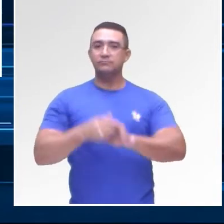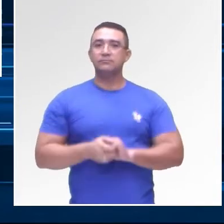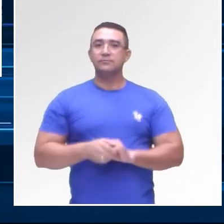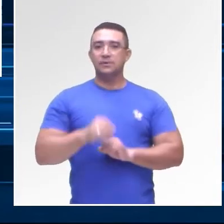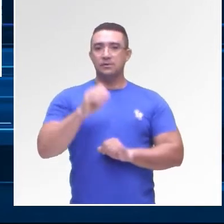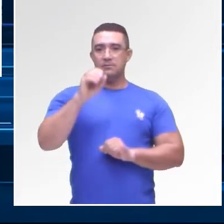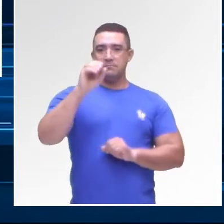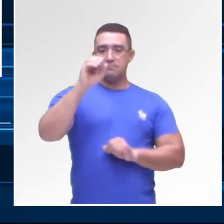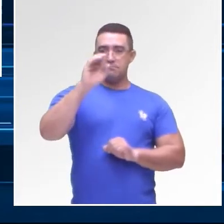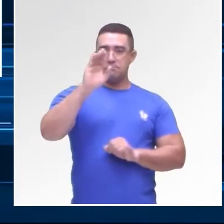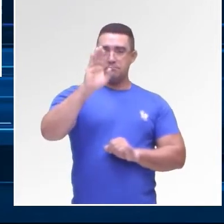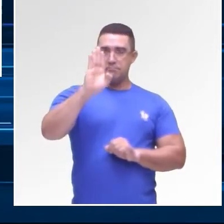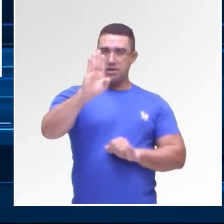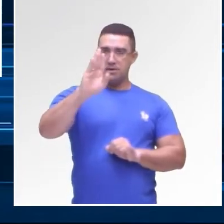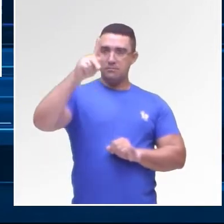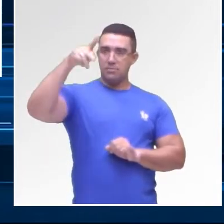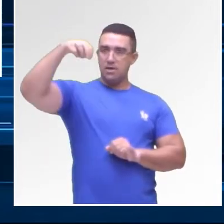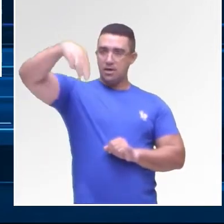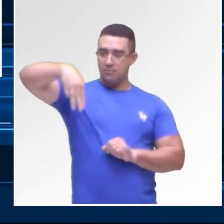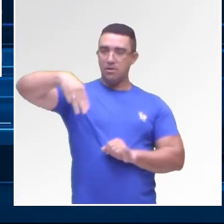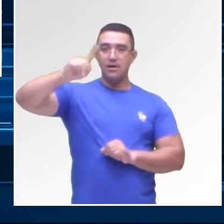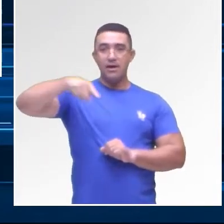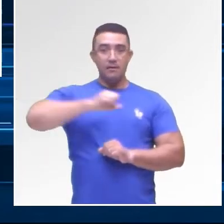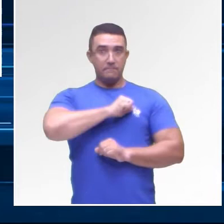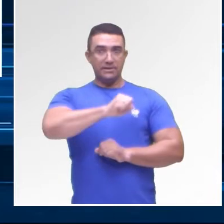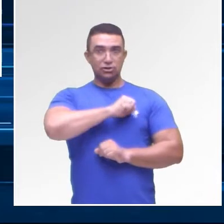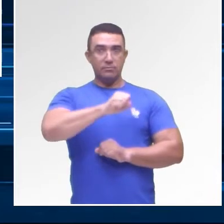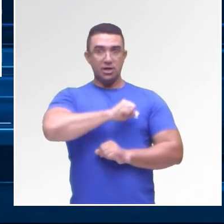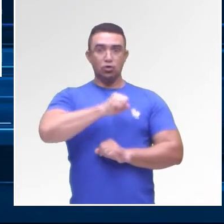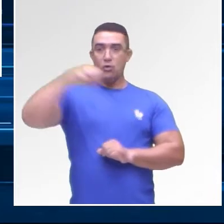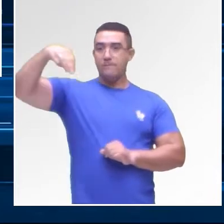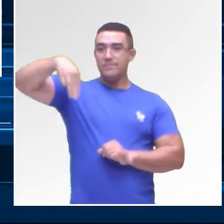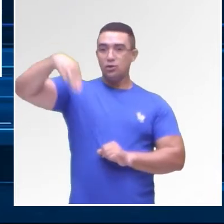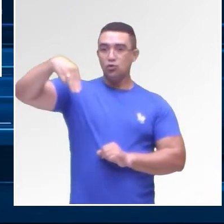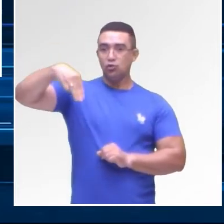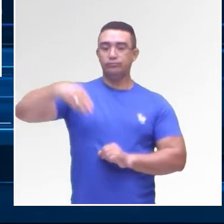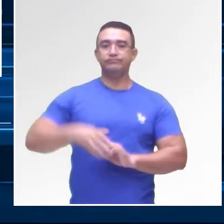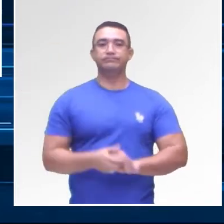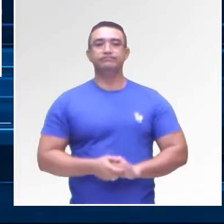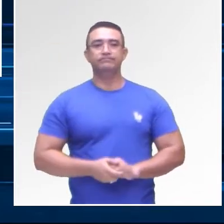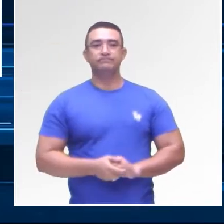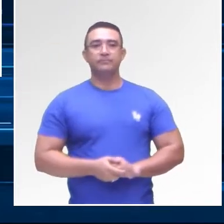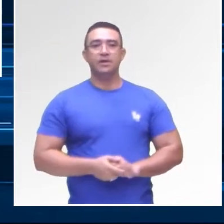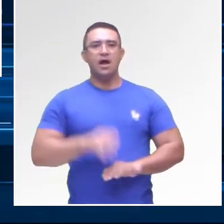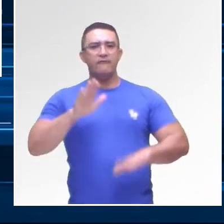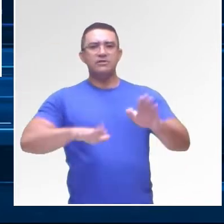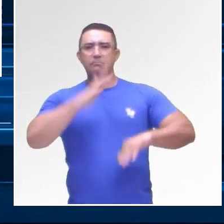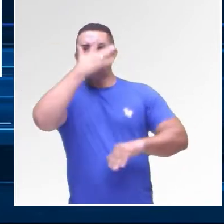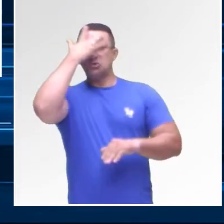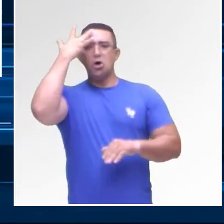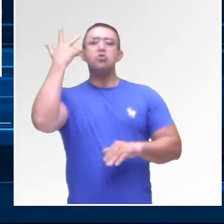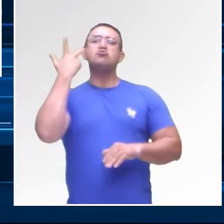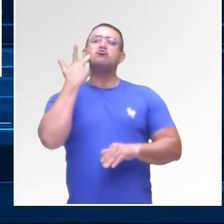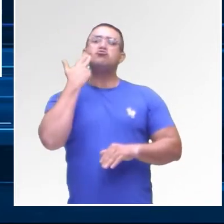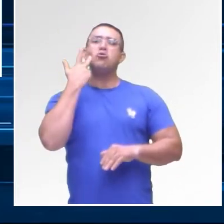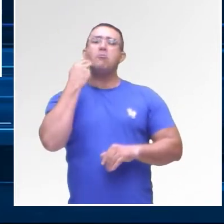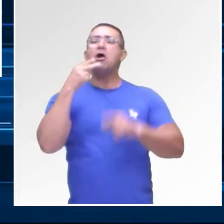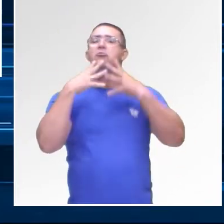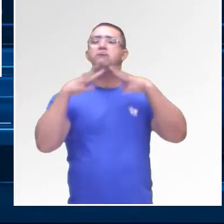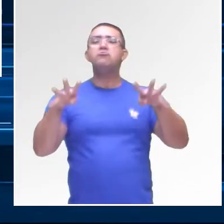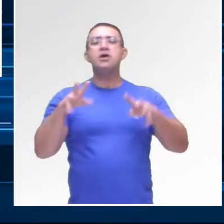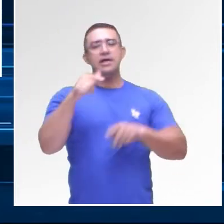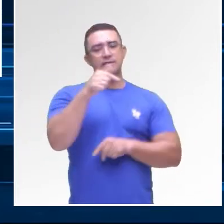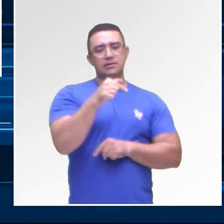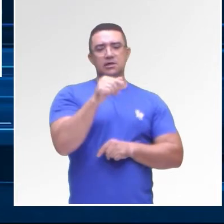BPM, batimento por minuto. Em repouso, normalmente o nosso coração bate de 70